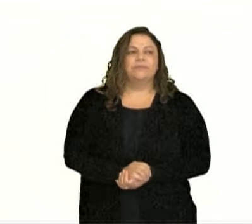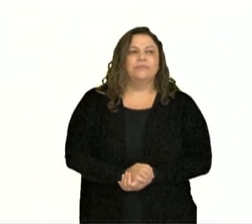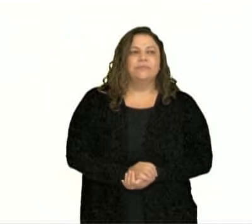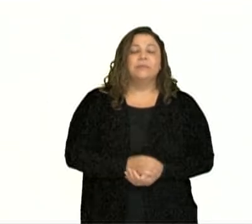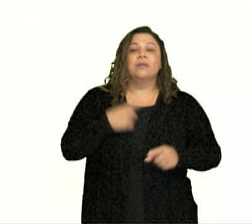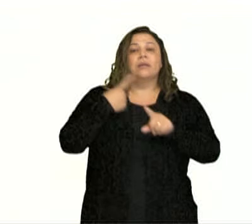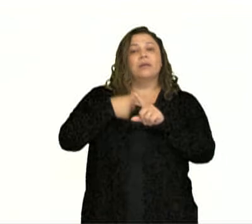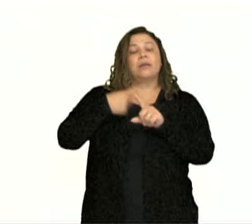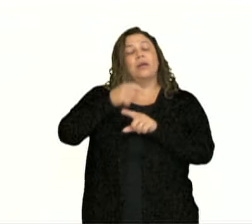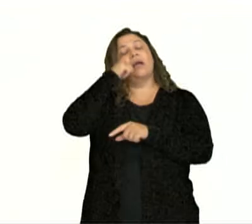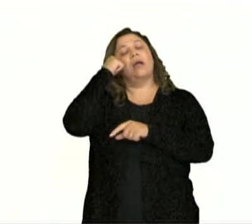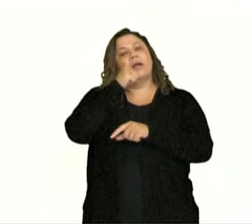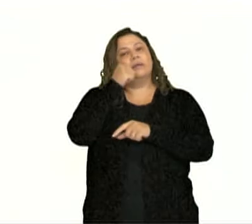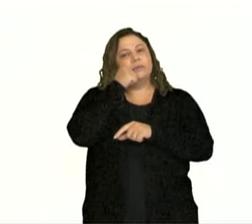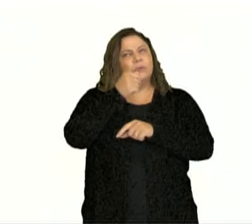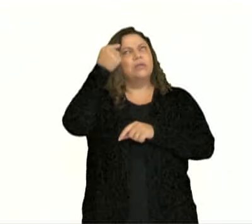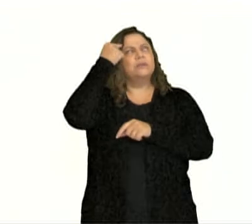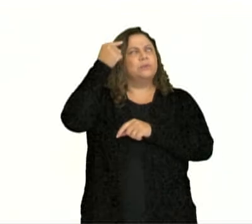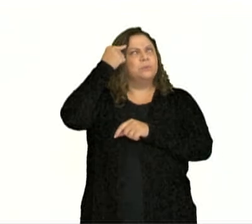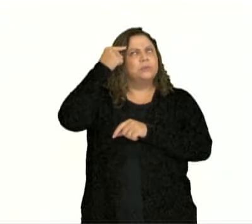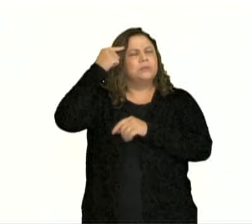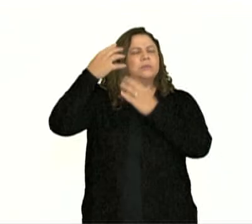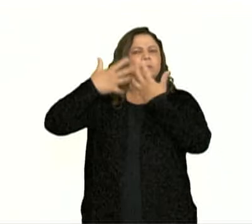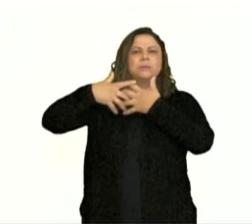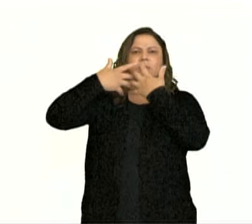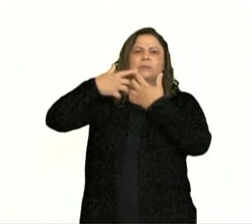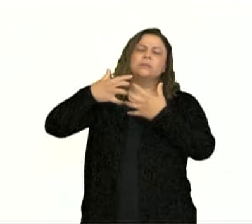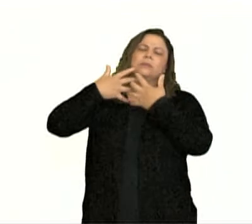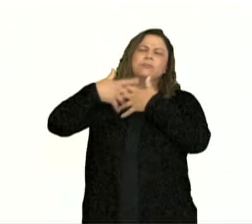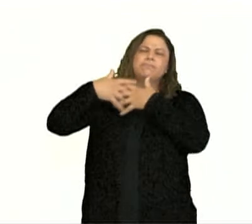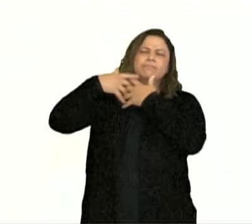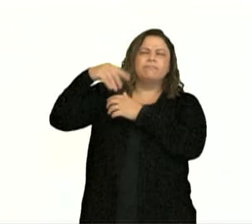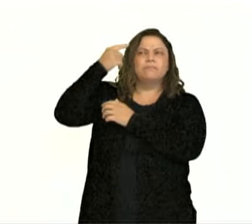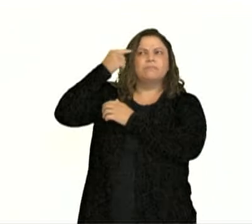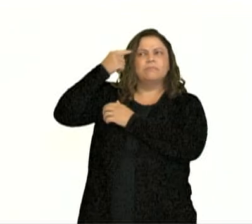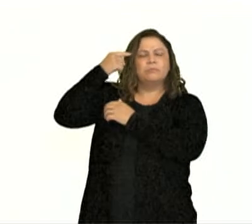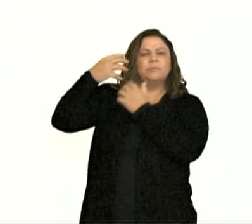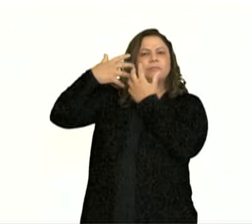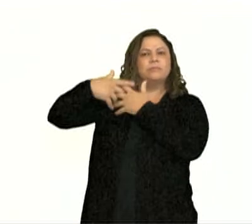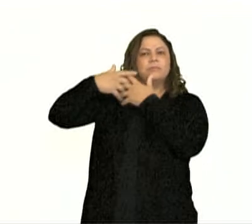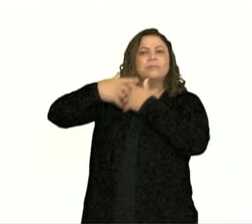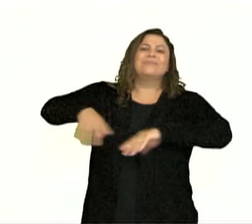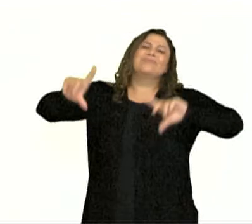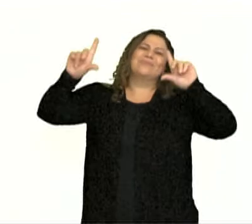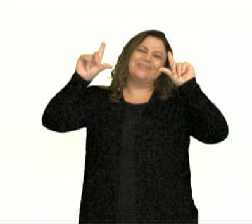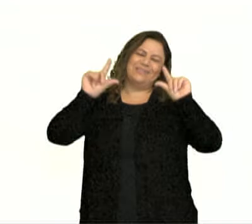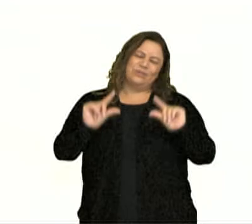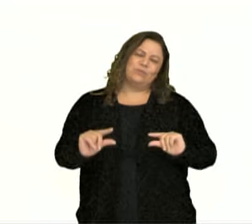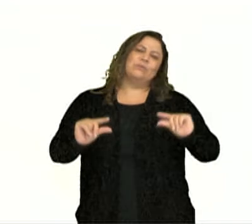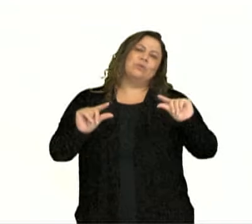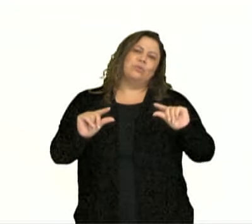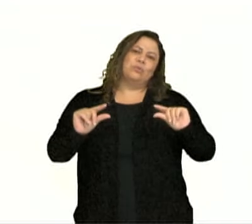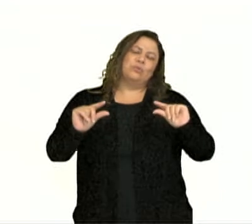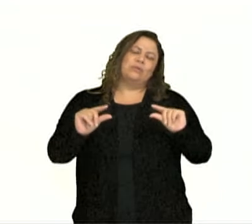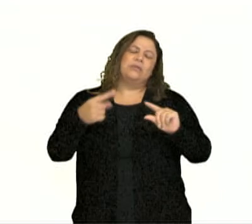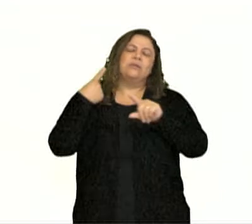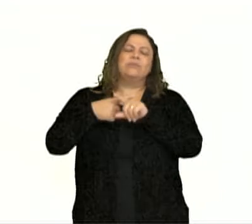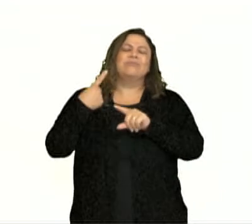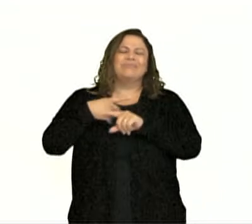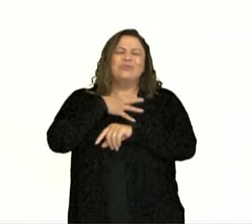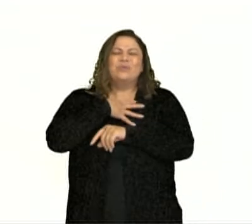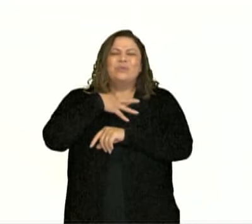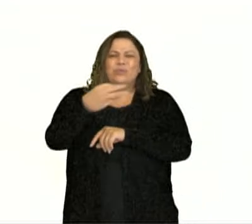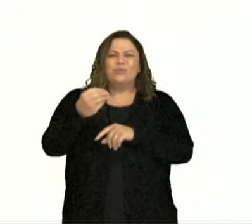Porque as mulheres estão pensando, como eu tenho falado, né, e tem diminuído a questão de